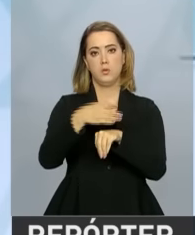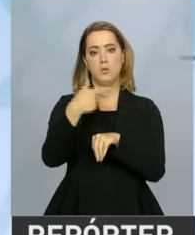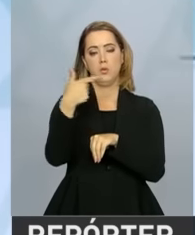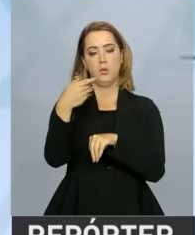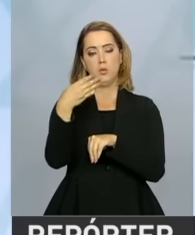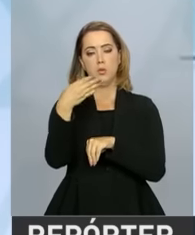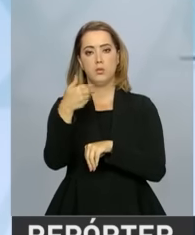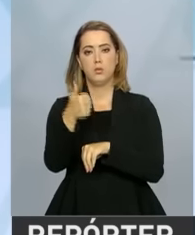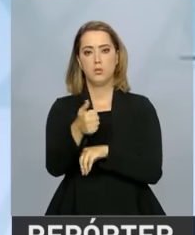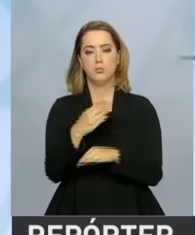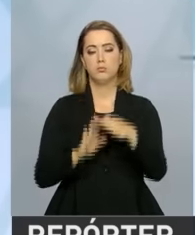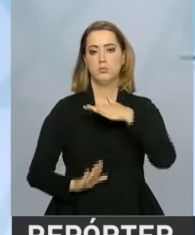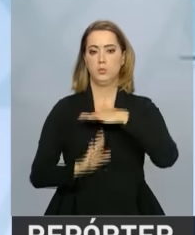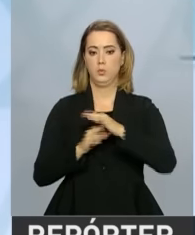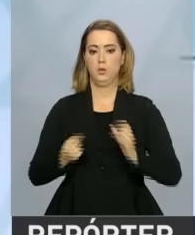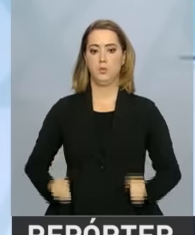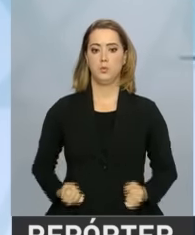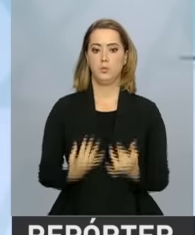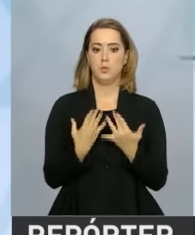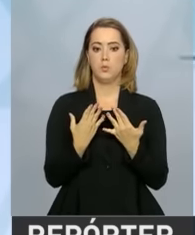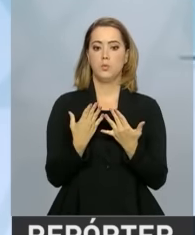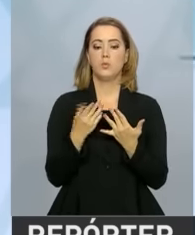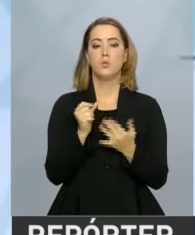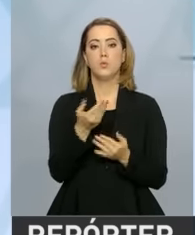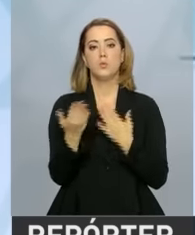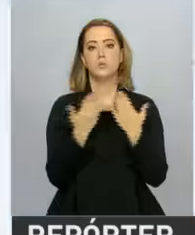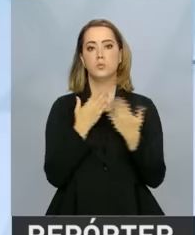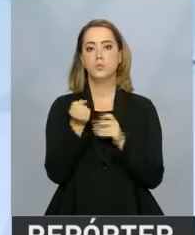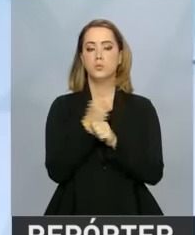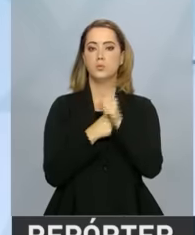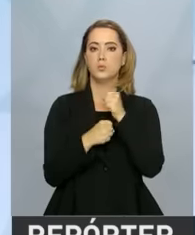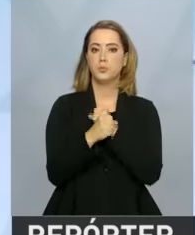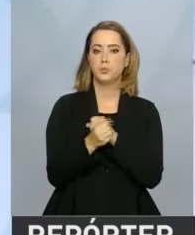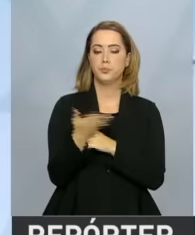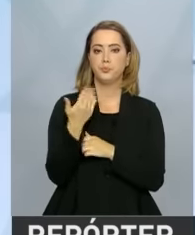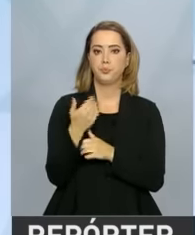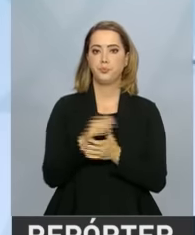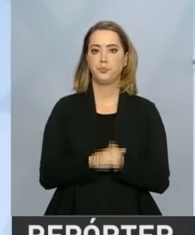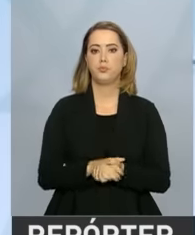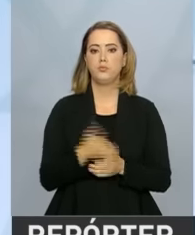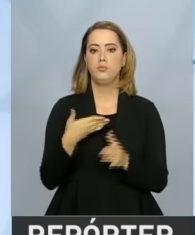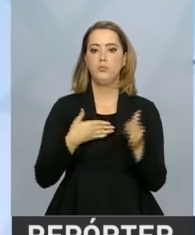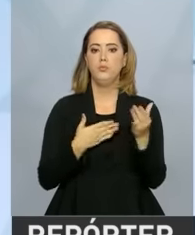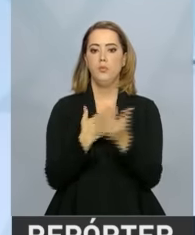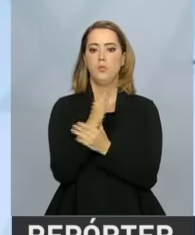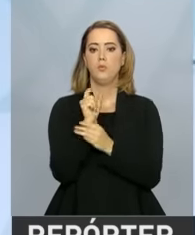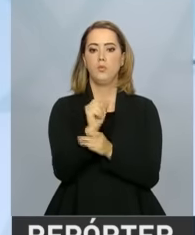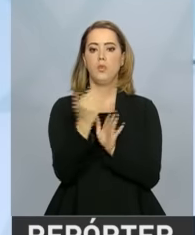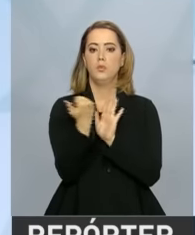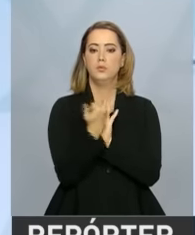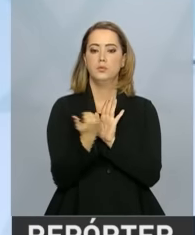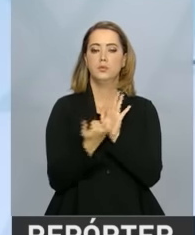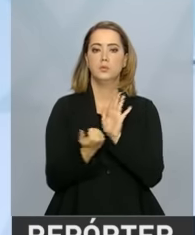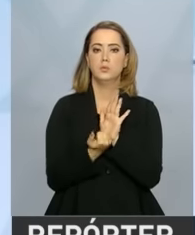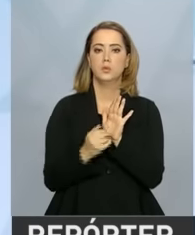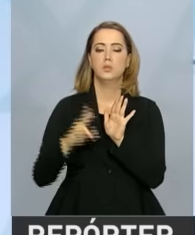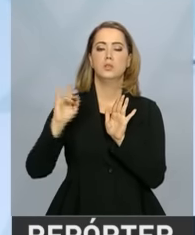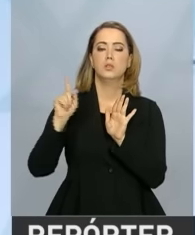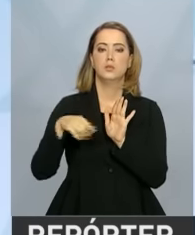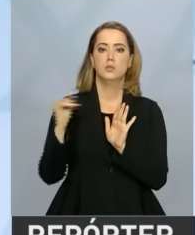o crescimento dos gastos públicos à inflação do ano anterior. A aprovação desse projeto é